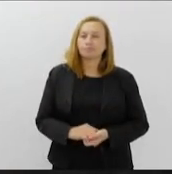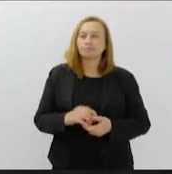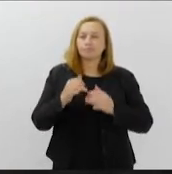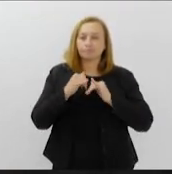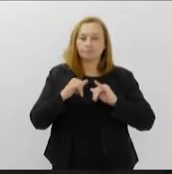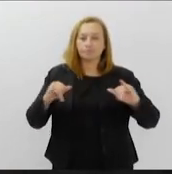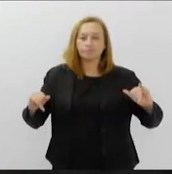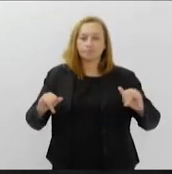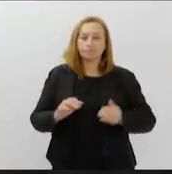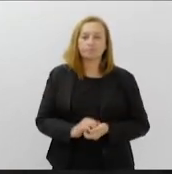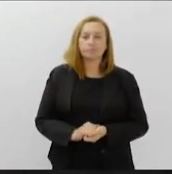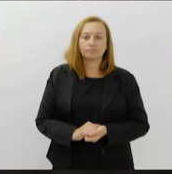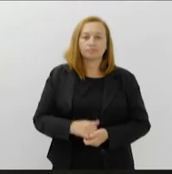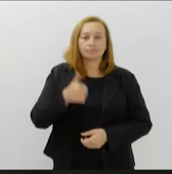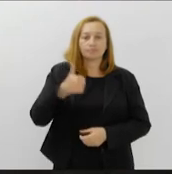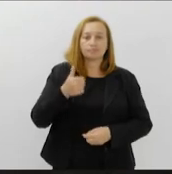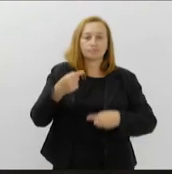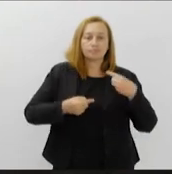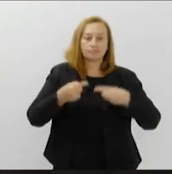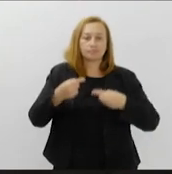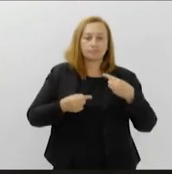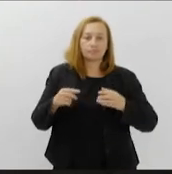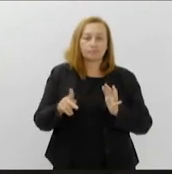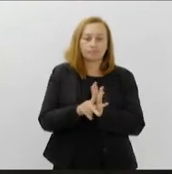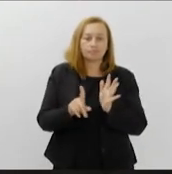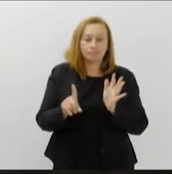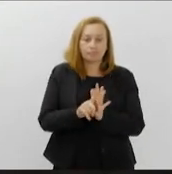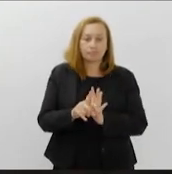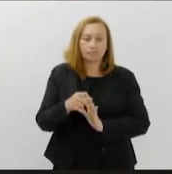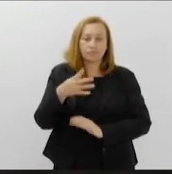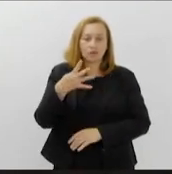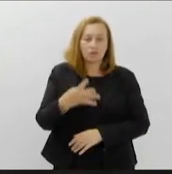Anuncio. Em primeira discussão, projeto de lei número